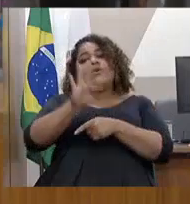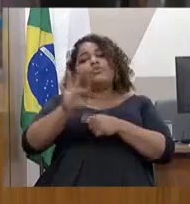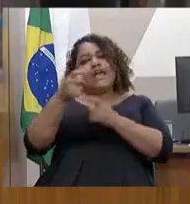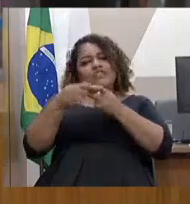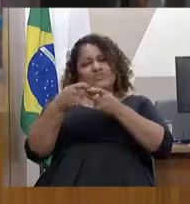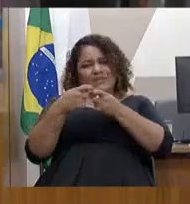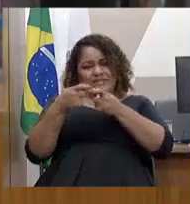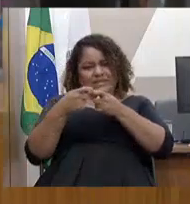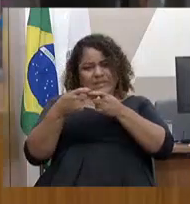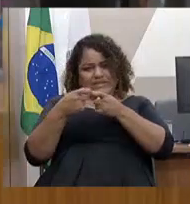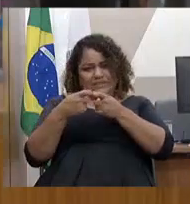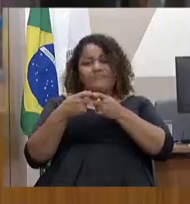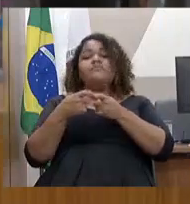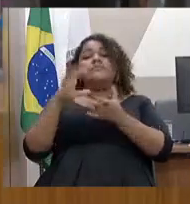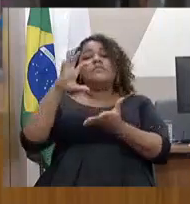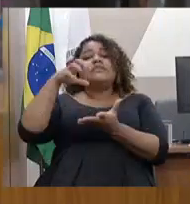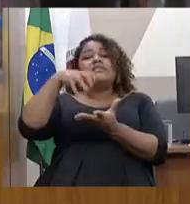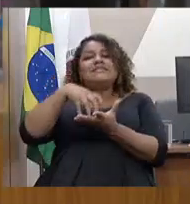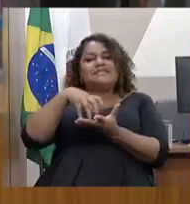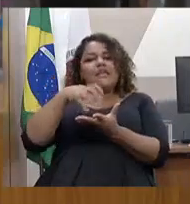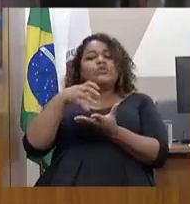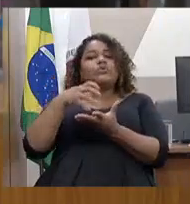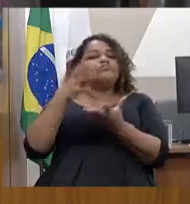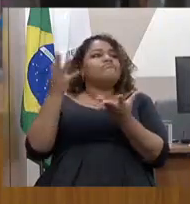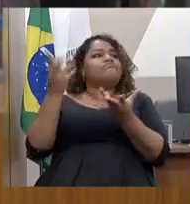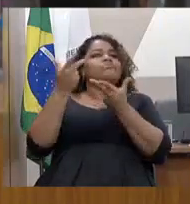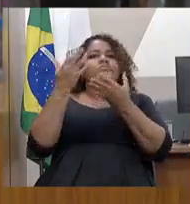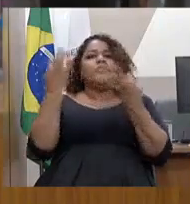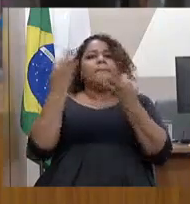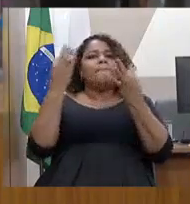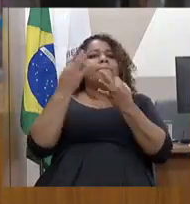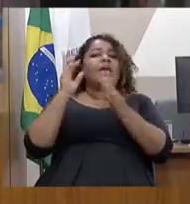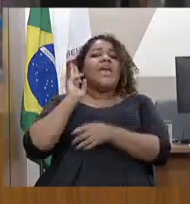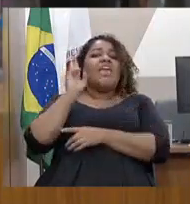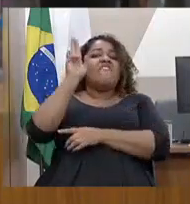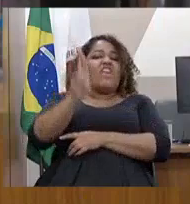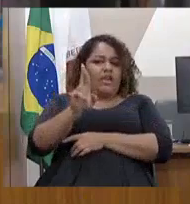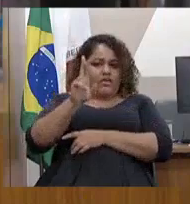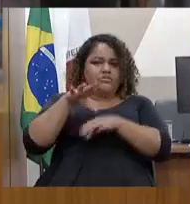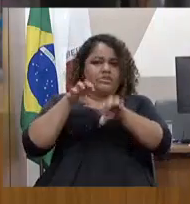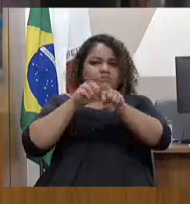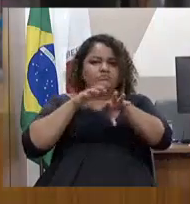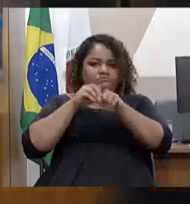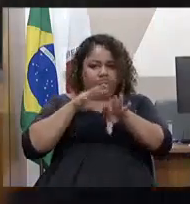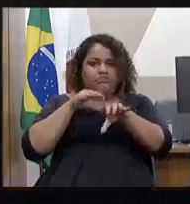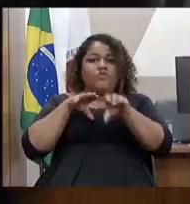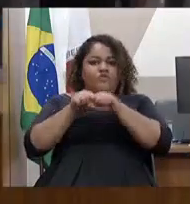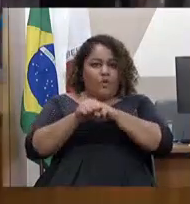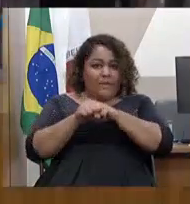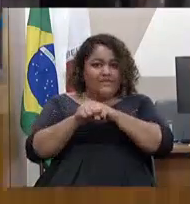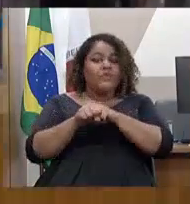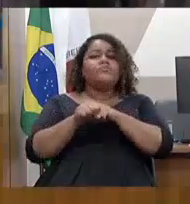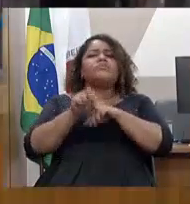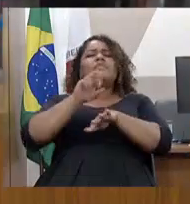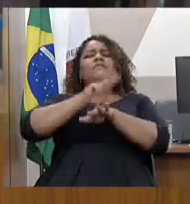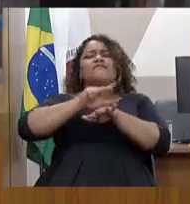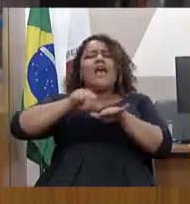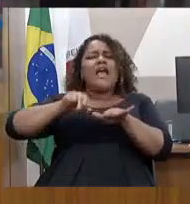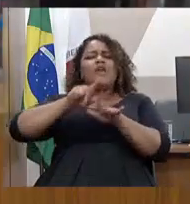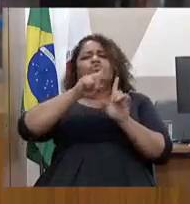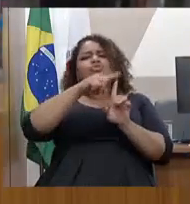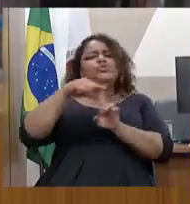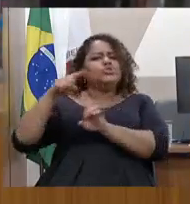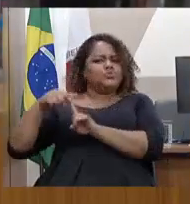centro de excelência de Formação é de Minas Gerais e do Brasil uma formação vários tipos de formação para